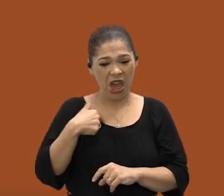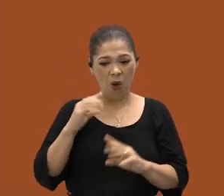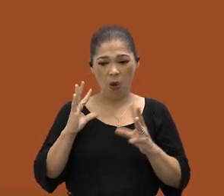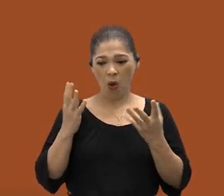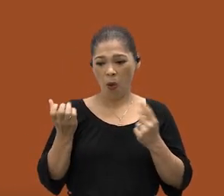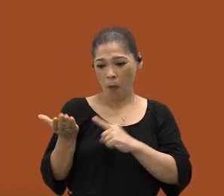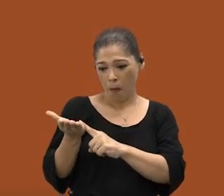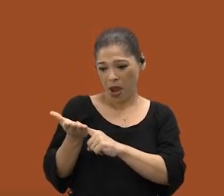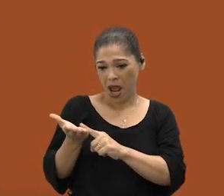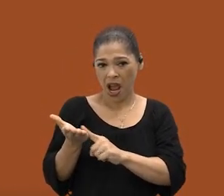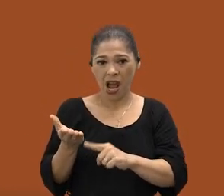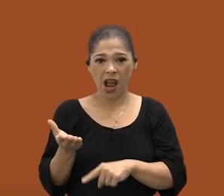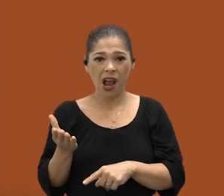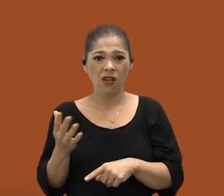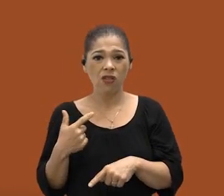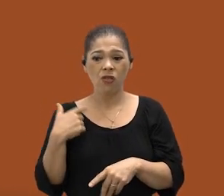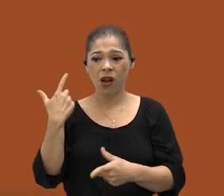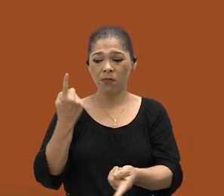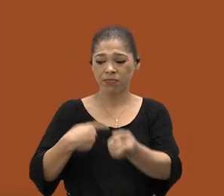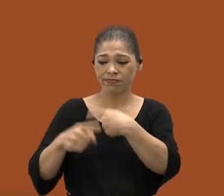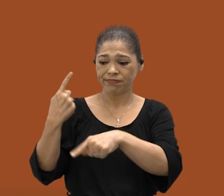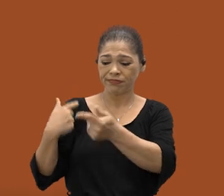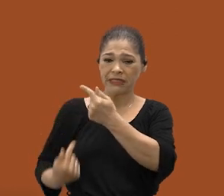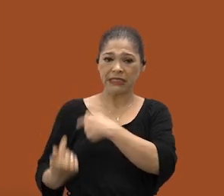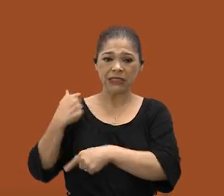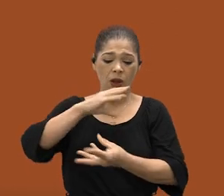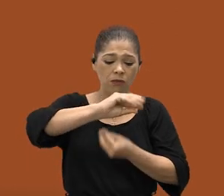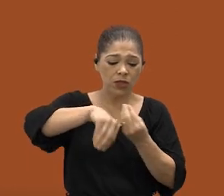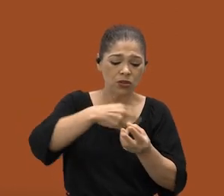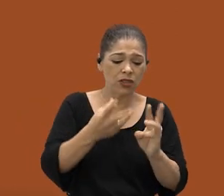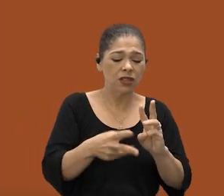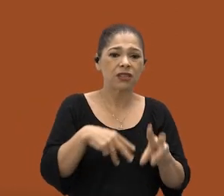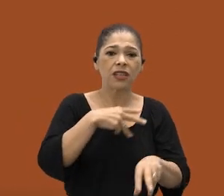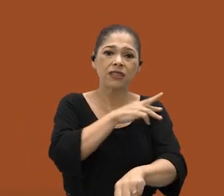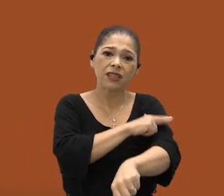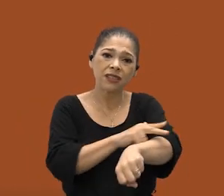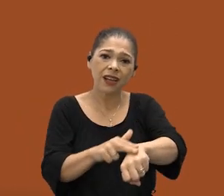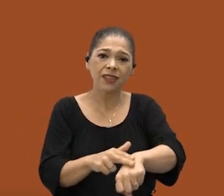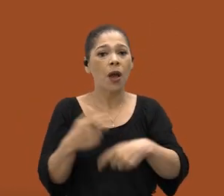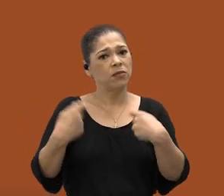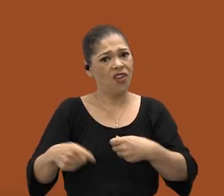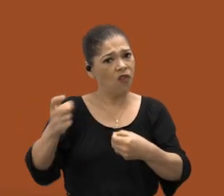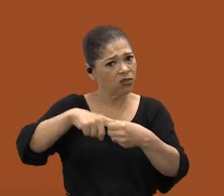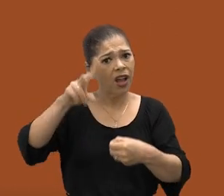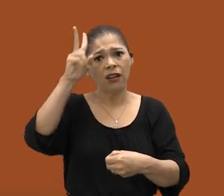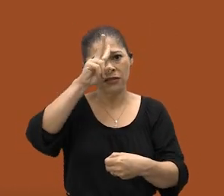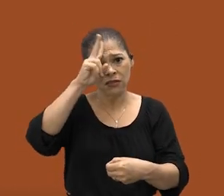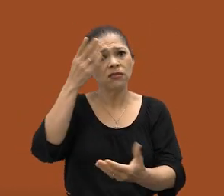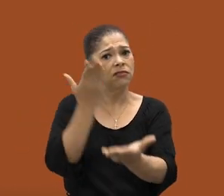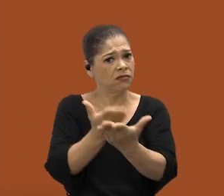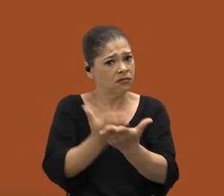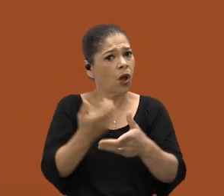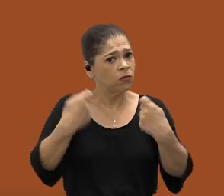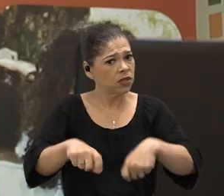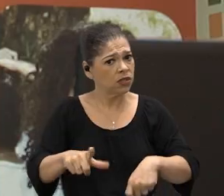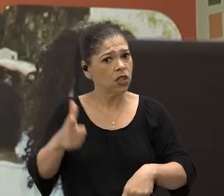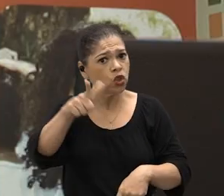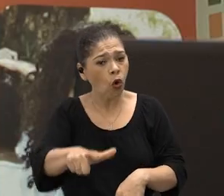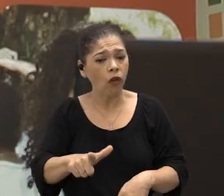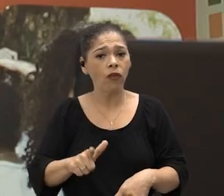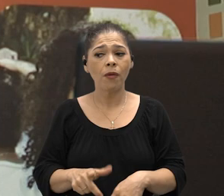não negro com ancestralidade secular que nós temos eu acho que a pessoa precisa estudar um pouquinho mais de história